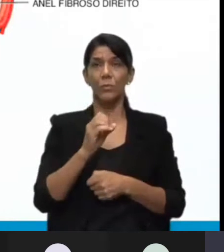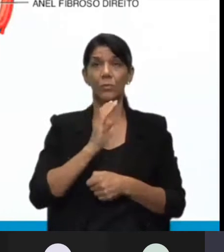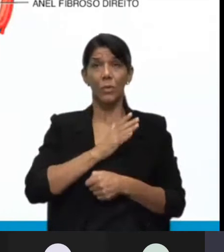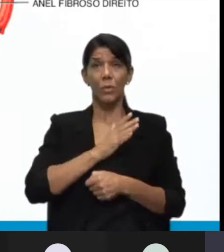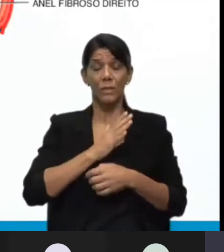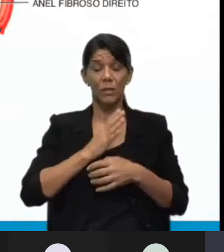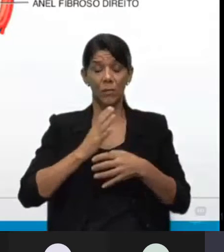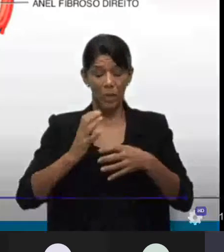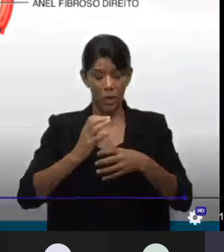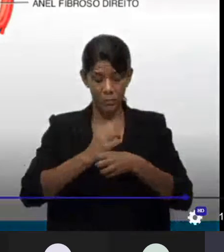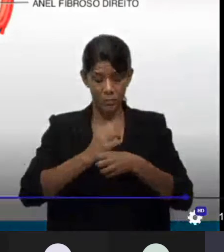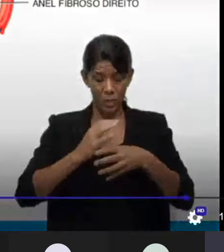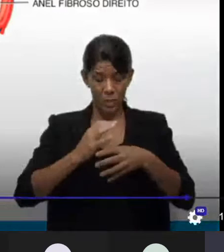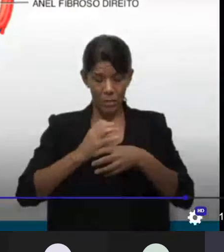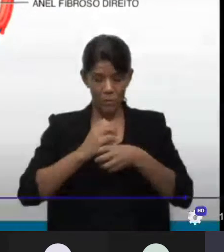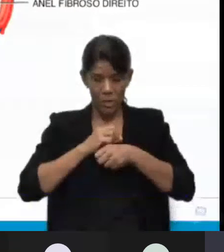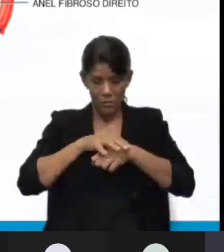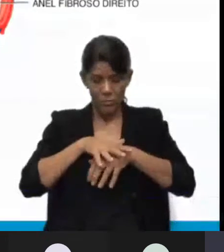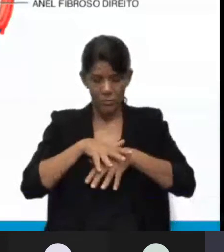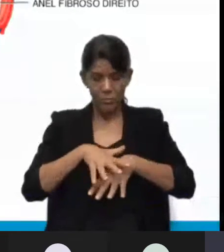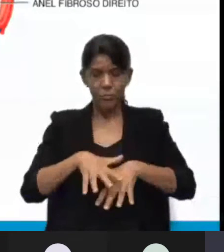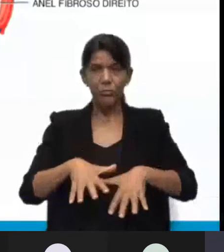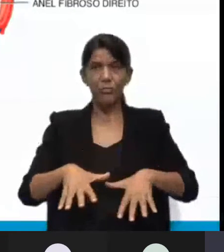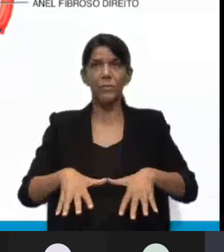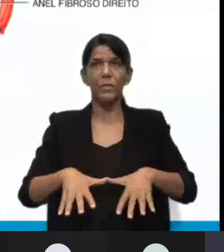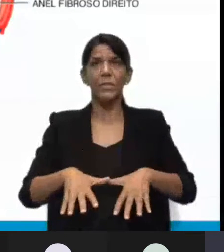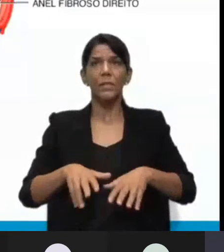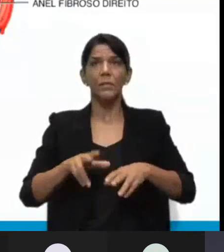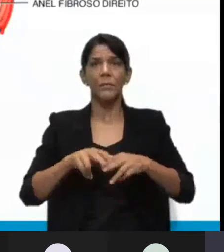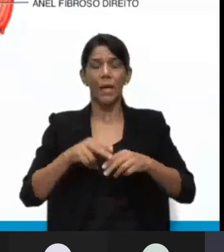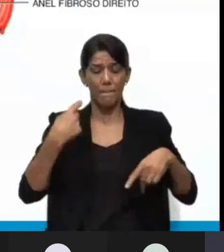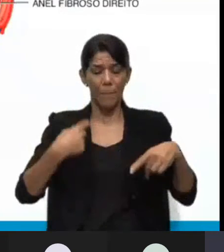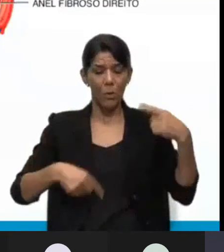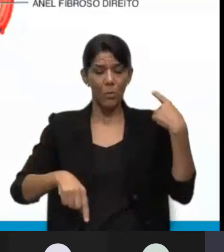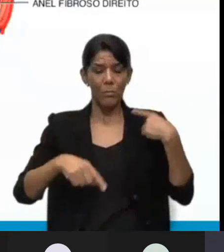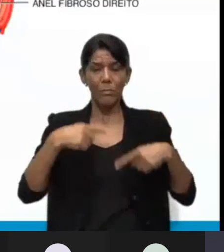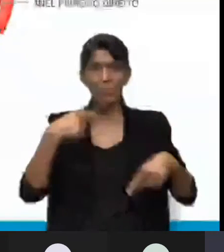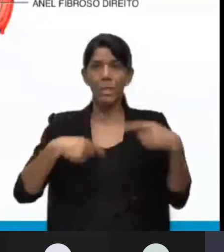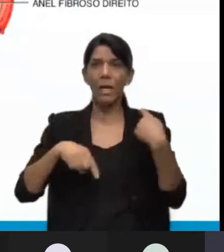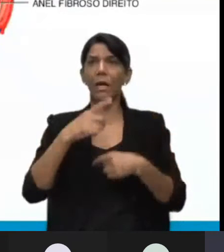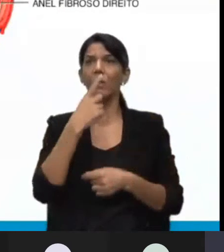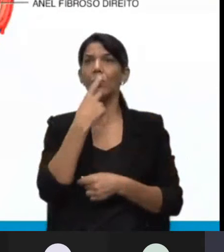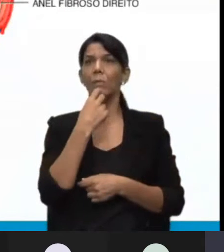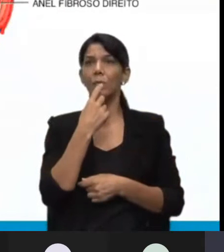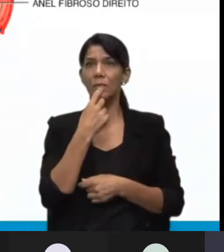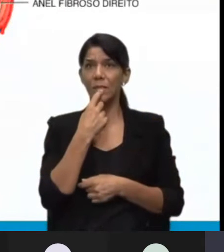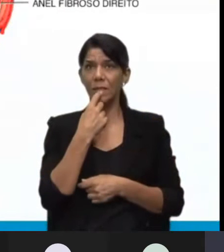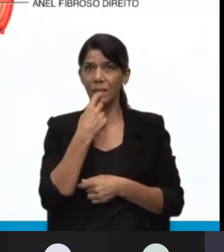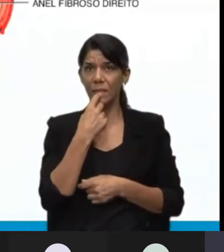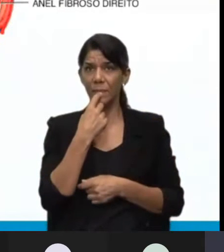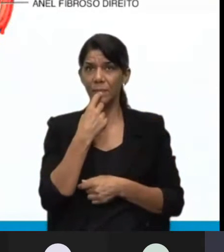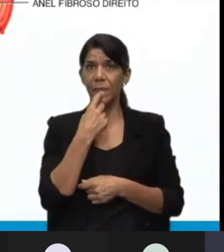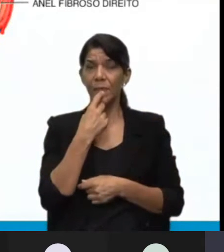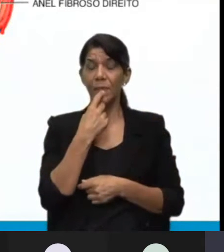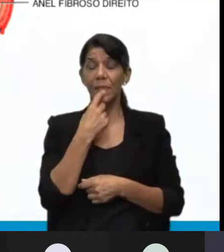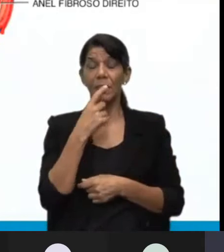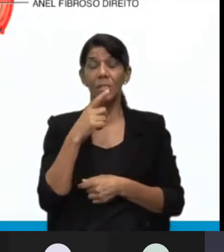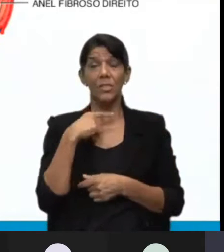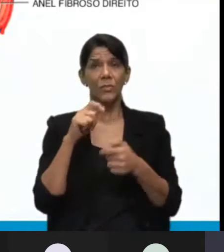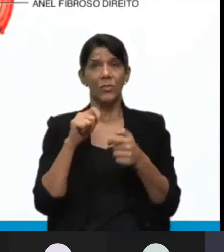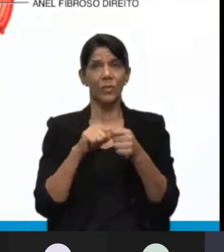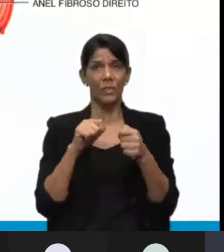coração, e a grande importância, né, desse esqueleto fibroso aqui do coração, formado pelas válvulas, é que,